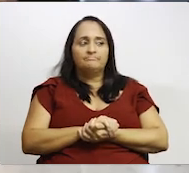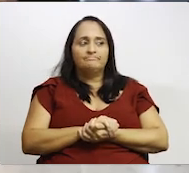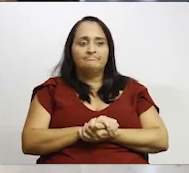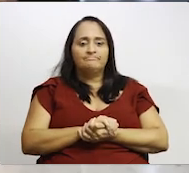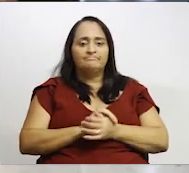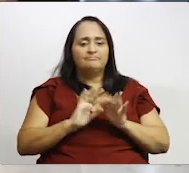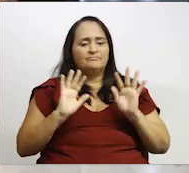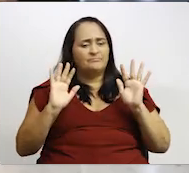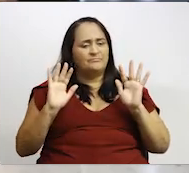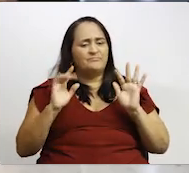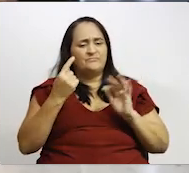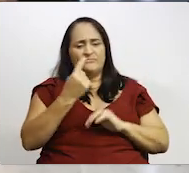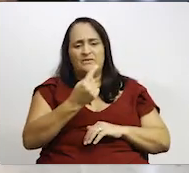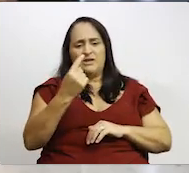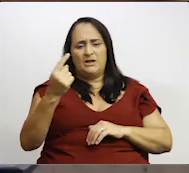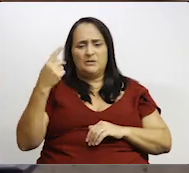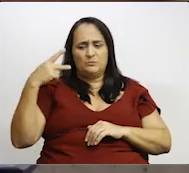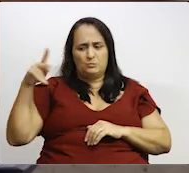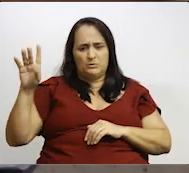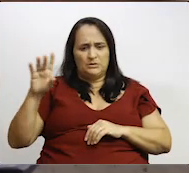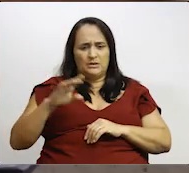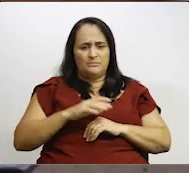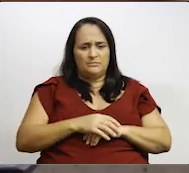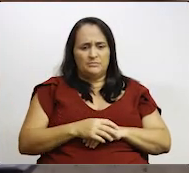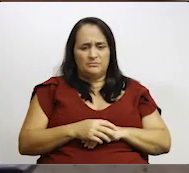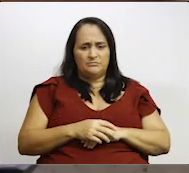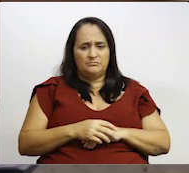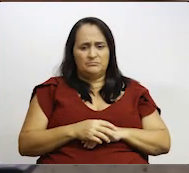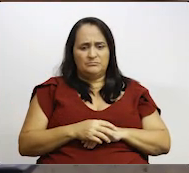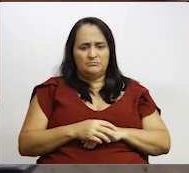Ao refrigerante, cada um serve o seu, né?